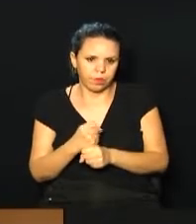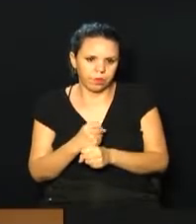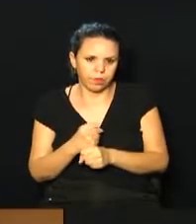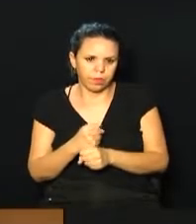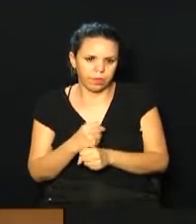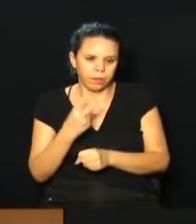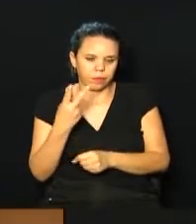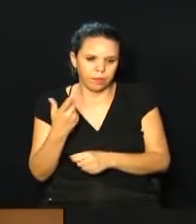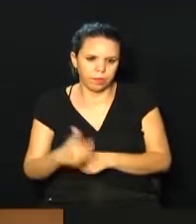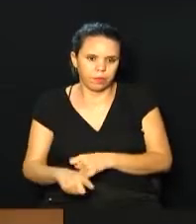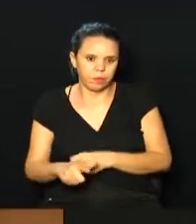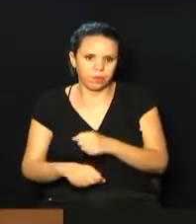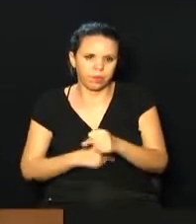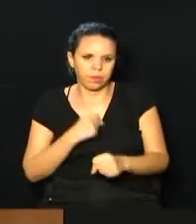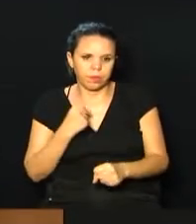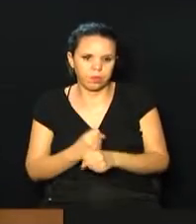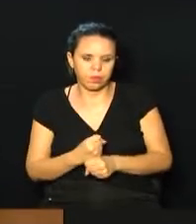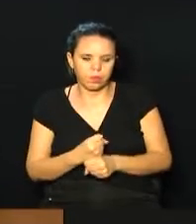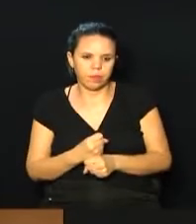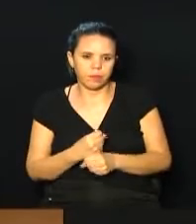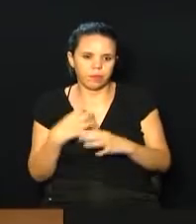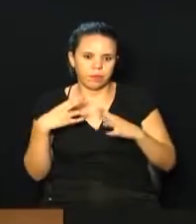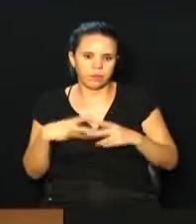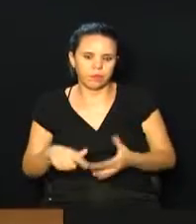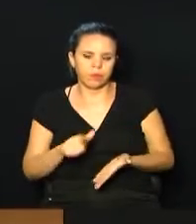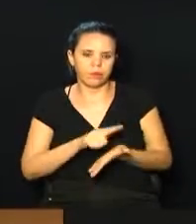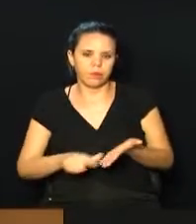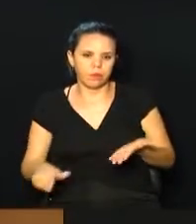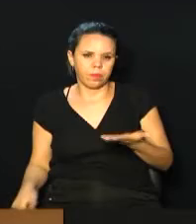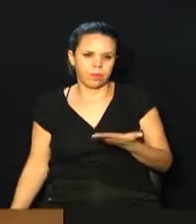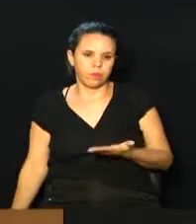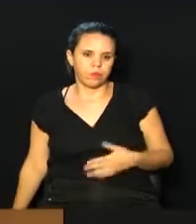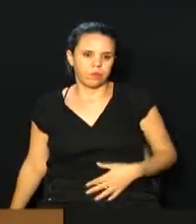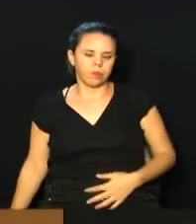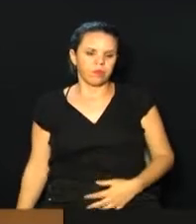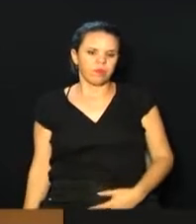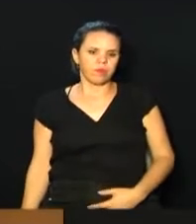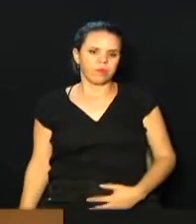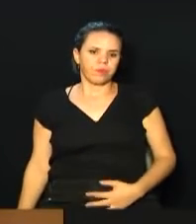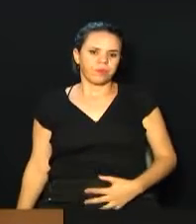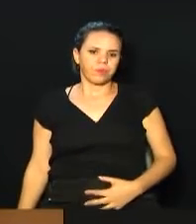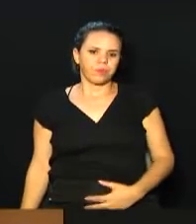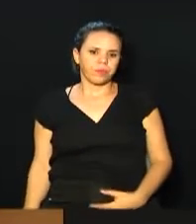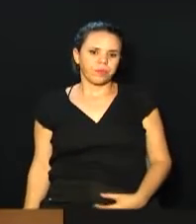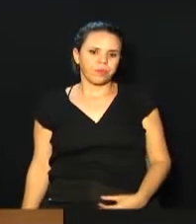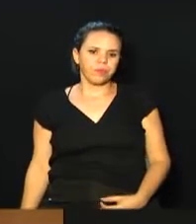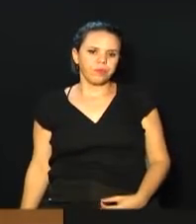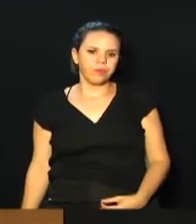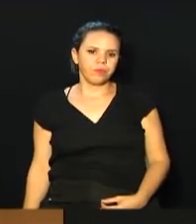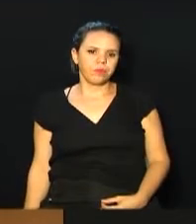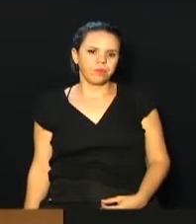2 vezes ao ano nós fazemos isso, né? Então,